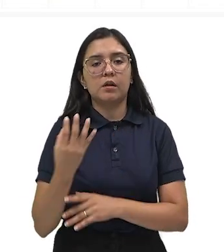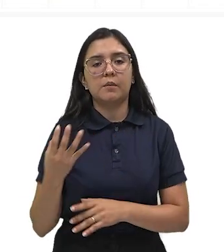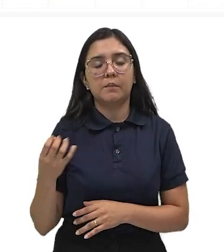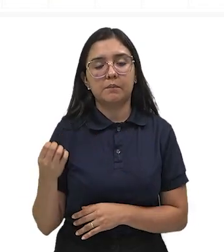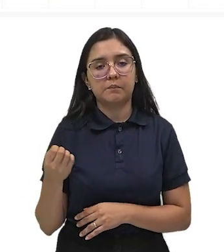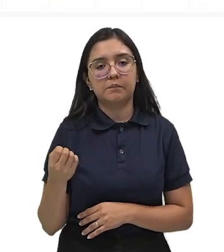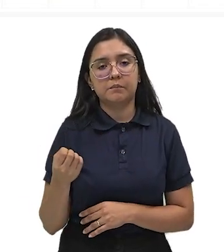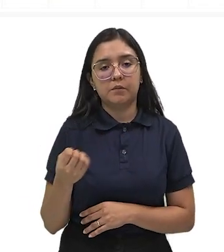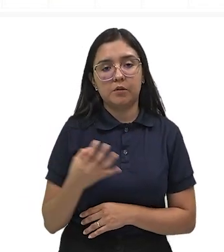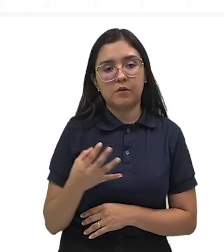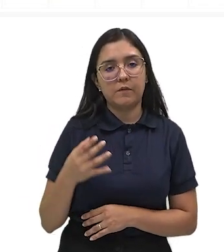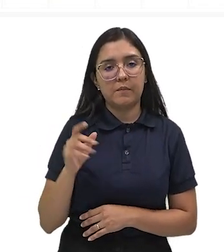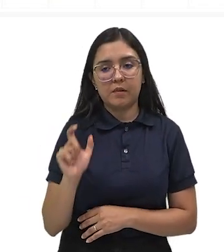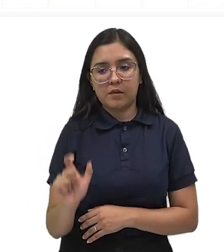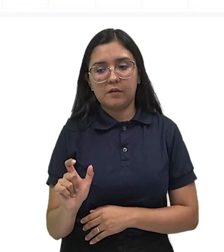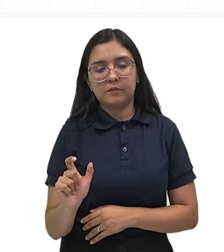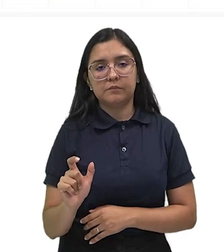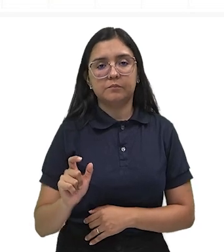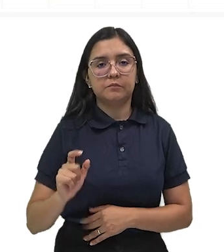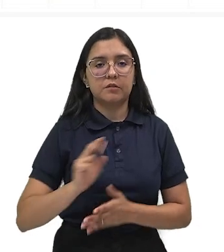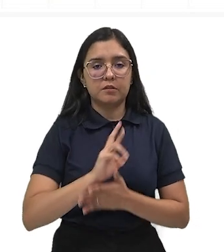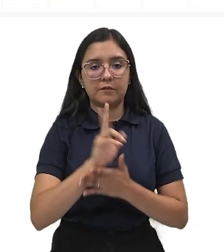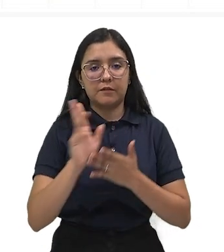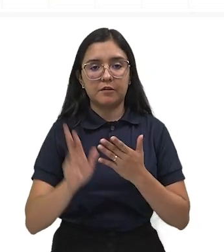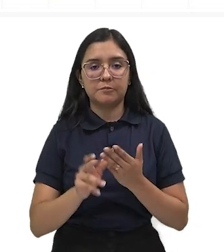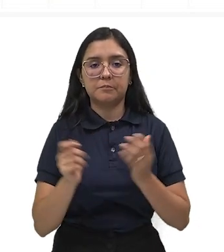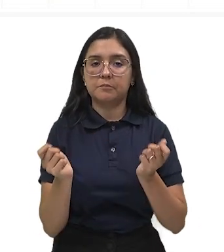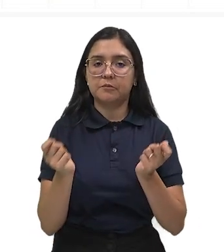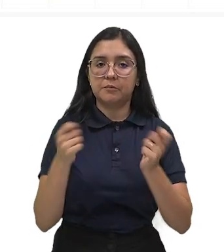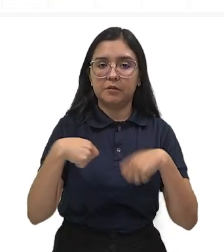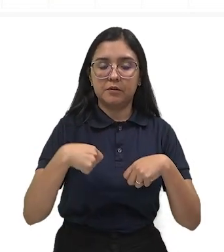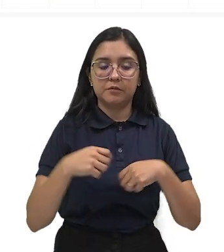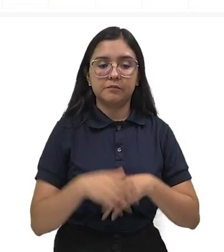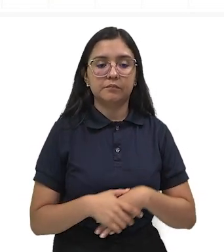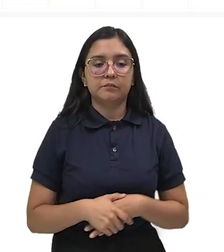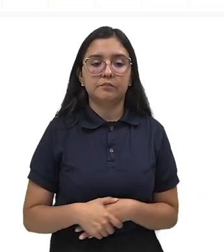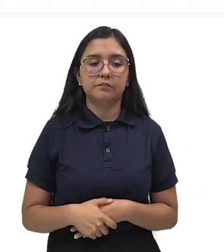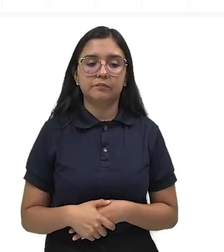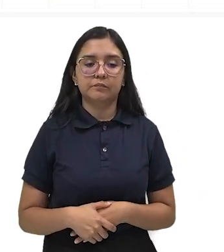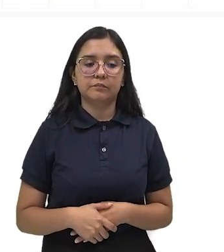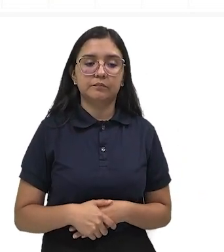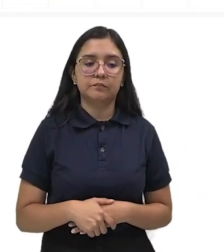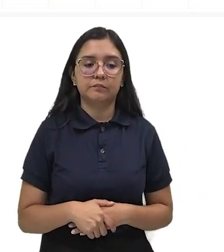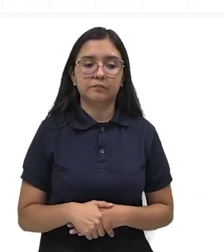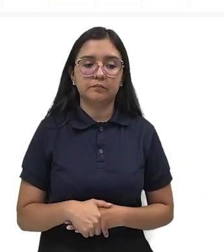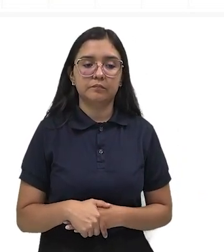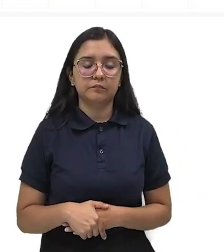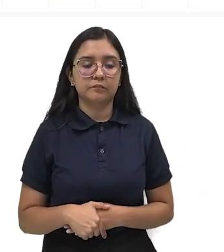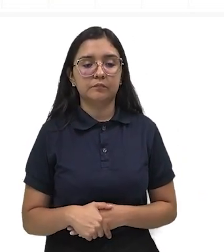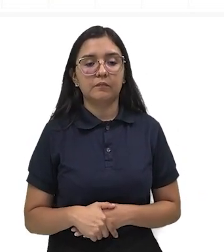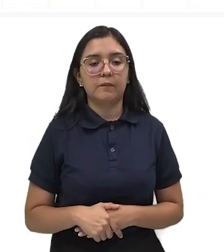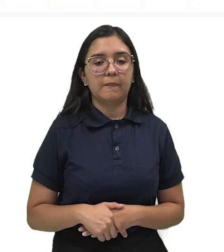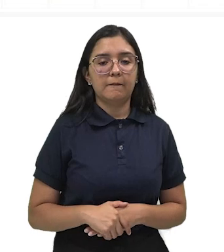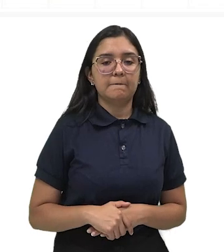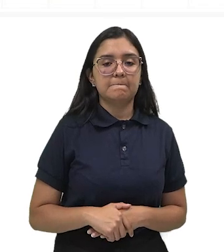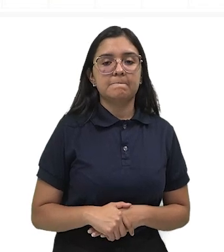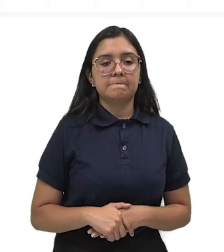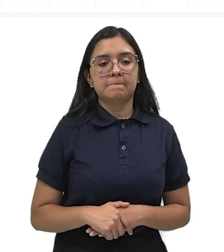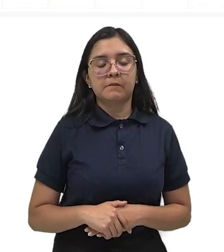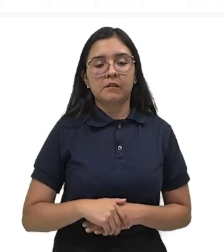das possibilidades. Beleza, meu povo? Muito bem. Então tá. Vamos